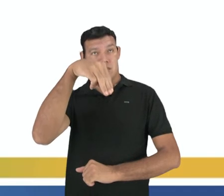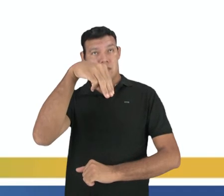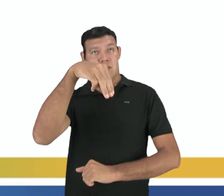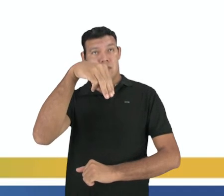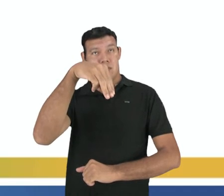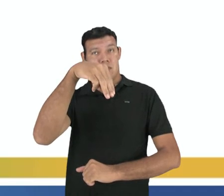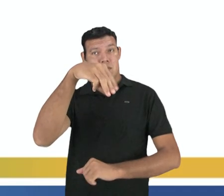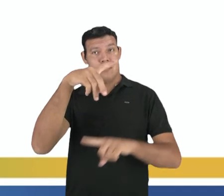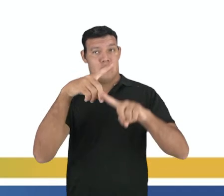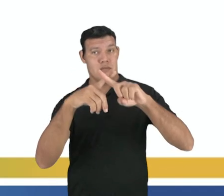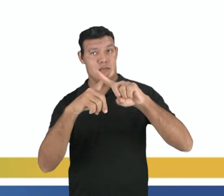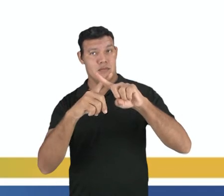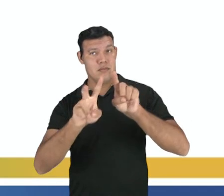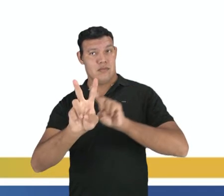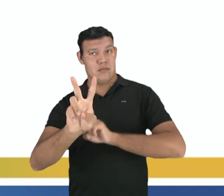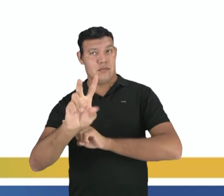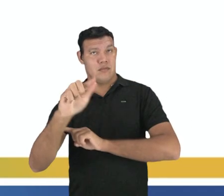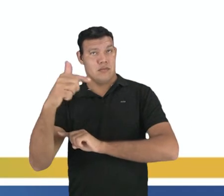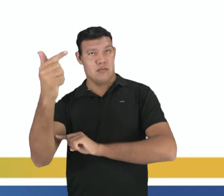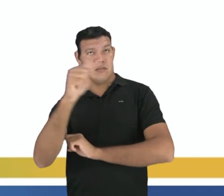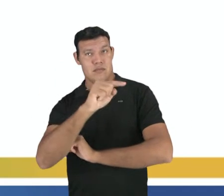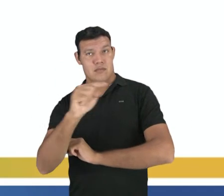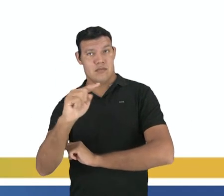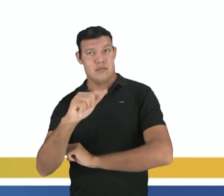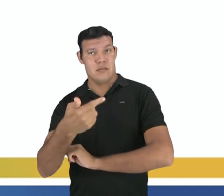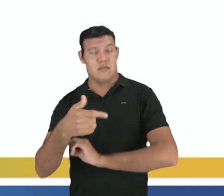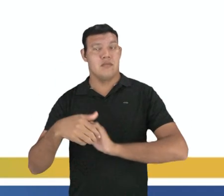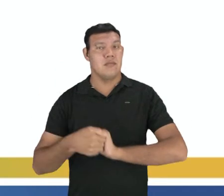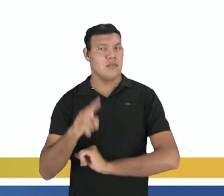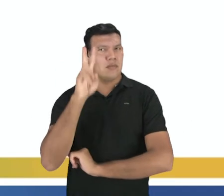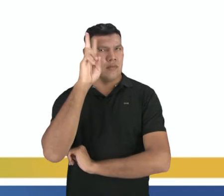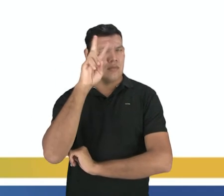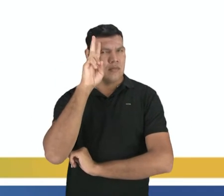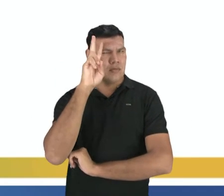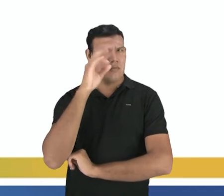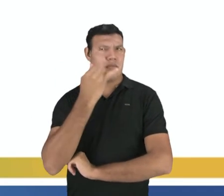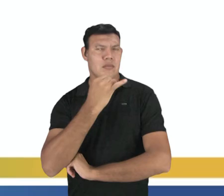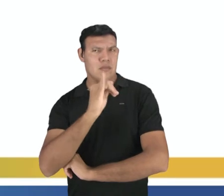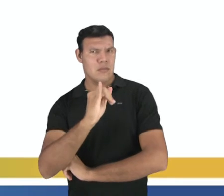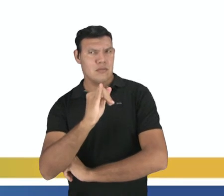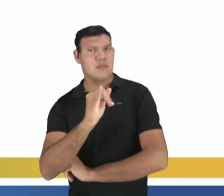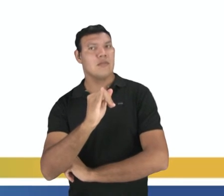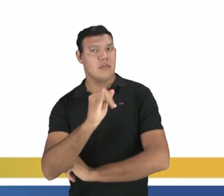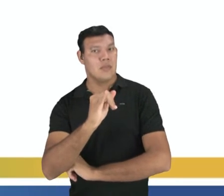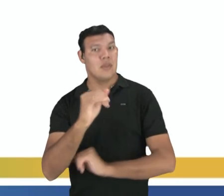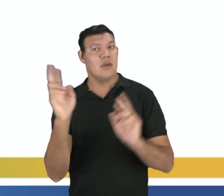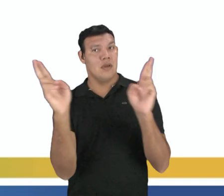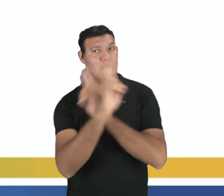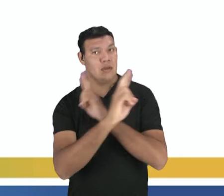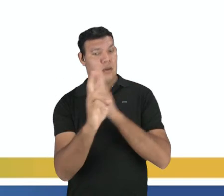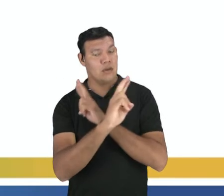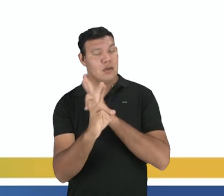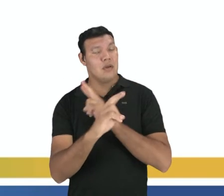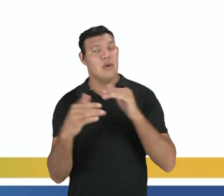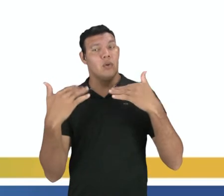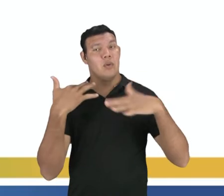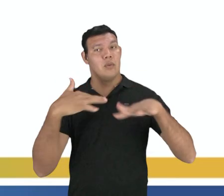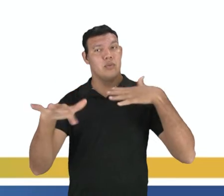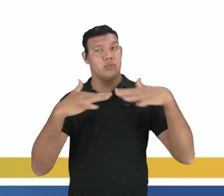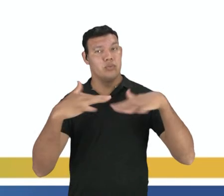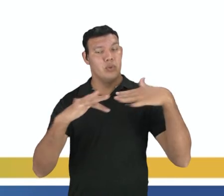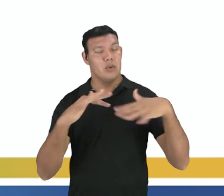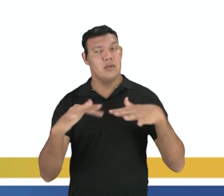à variação da energia cinética Você lembra que a energia cinética é a energia relacionada ao movimento certo